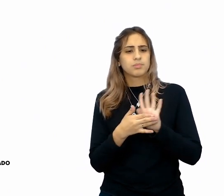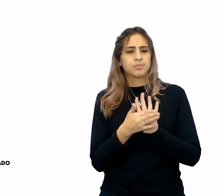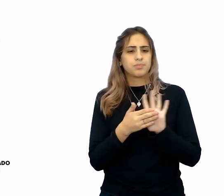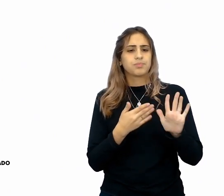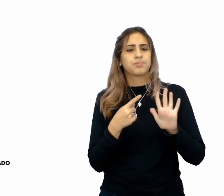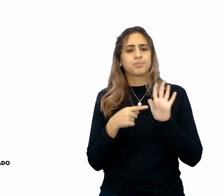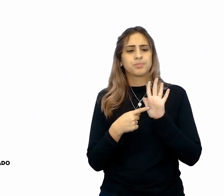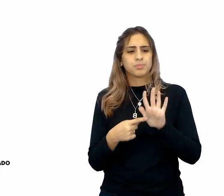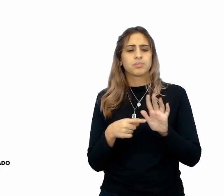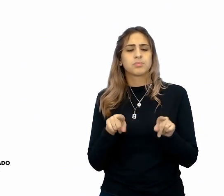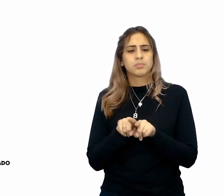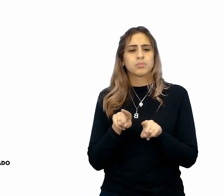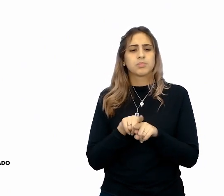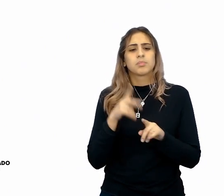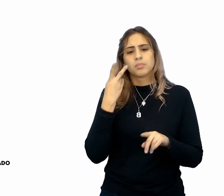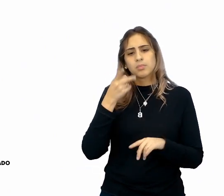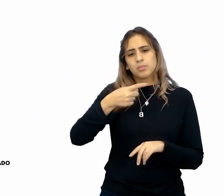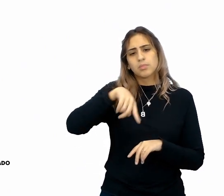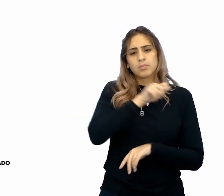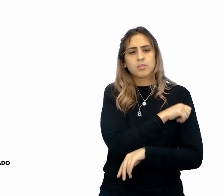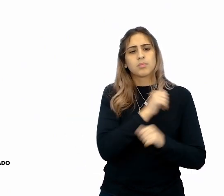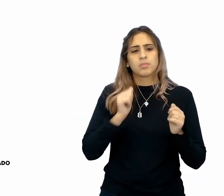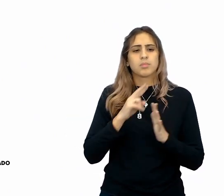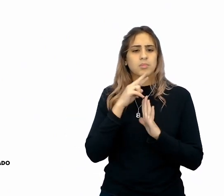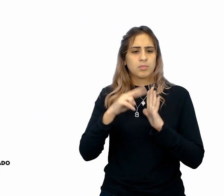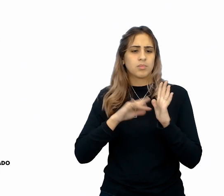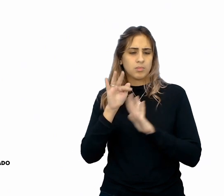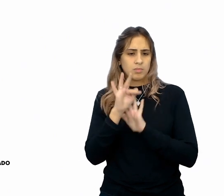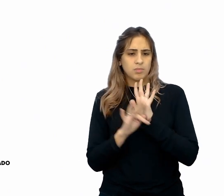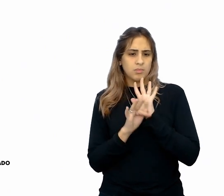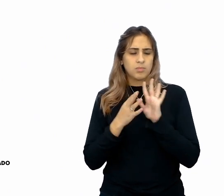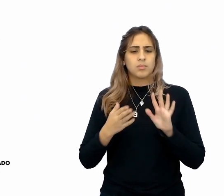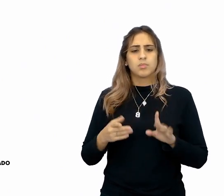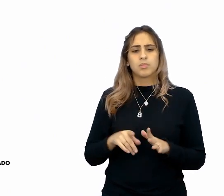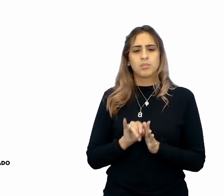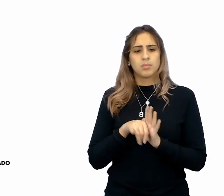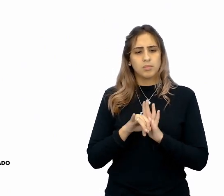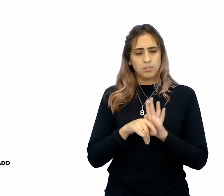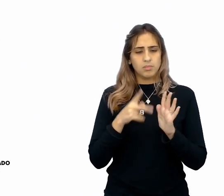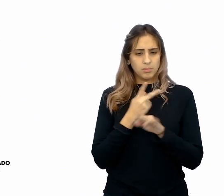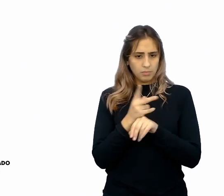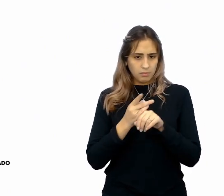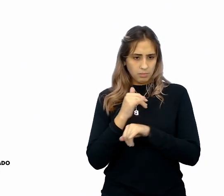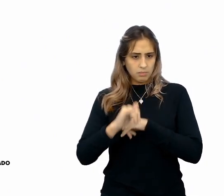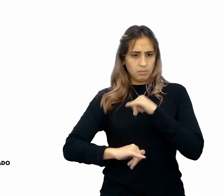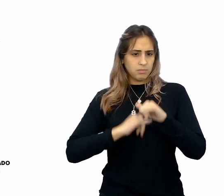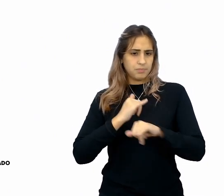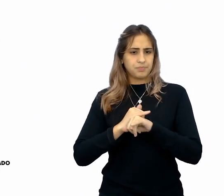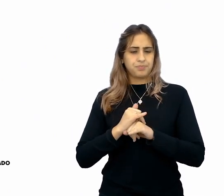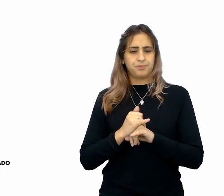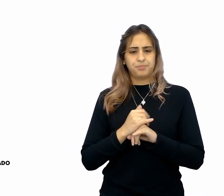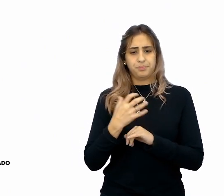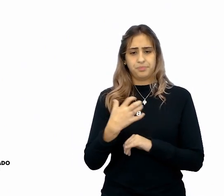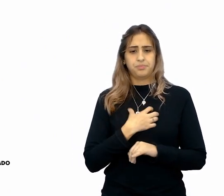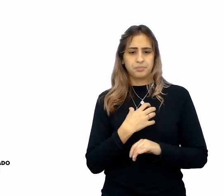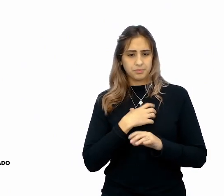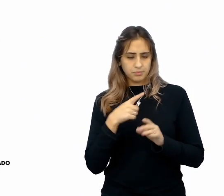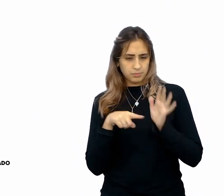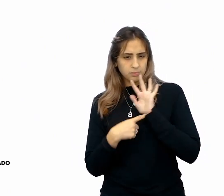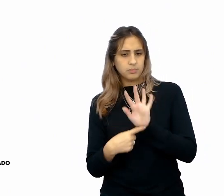Selecionar jogos de tabuleiro para que os estudantes possam ler os textos instrucionais, procurar na internet por tutoriais